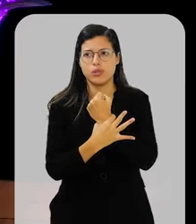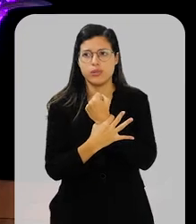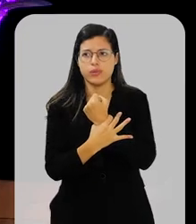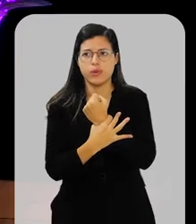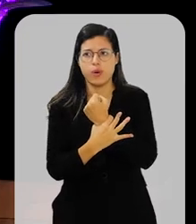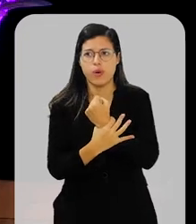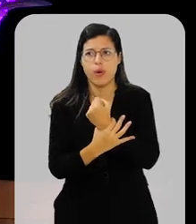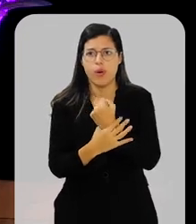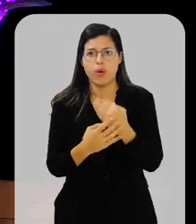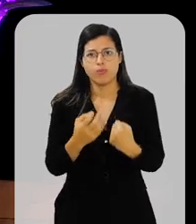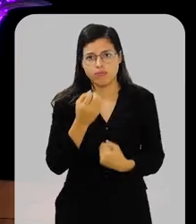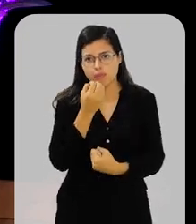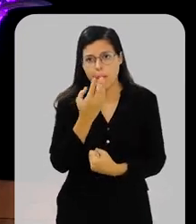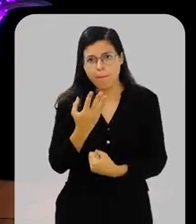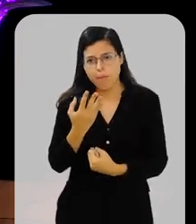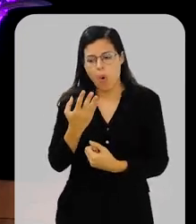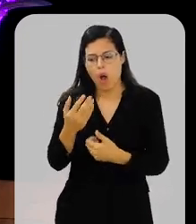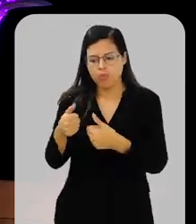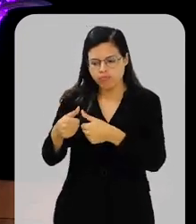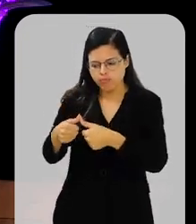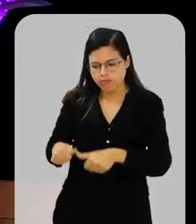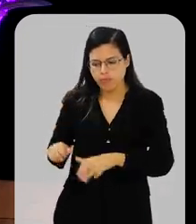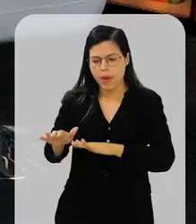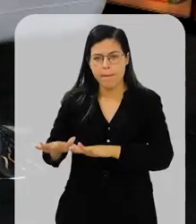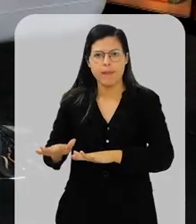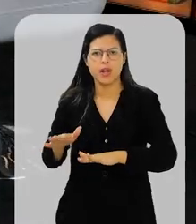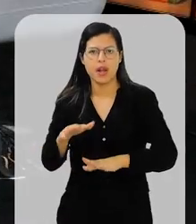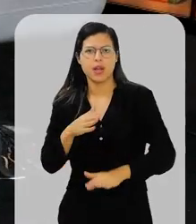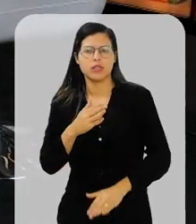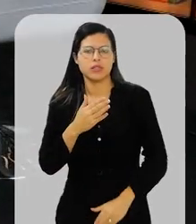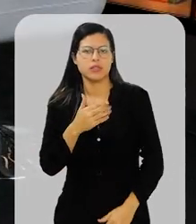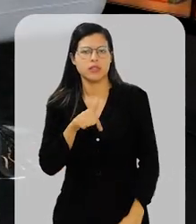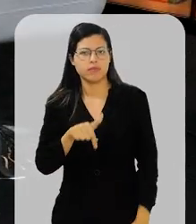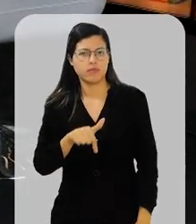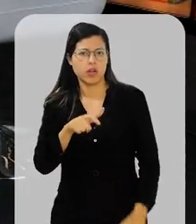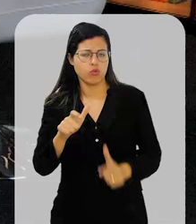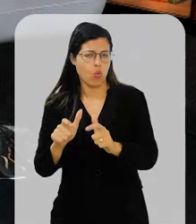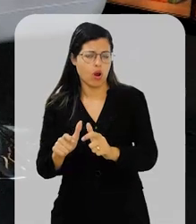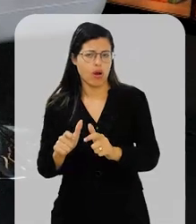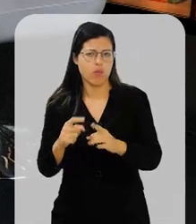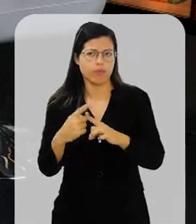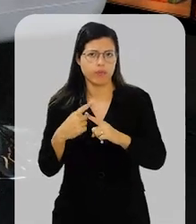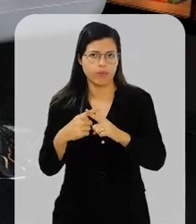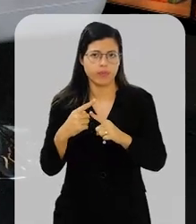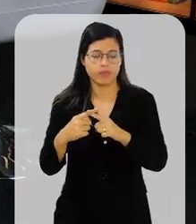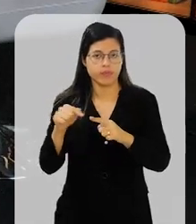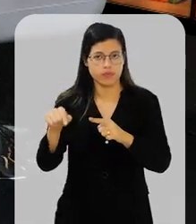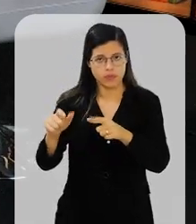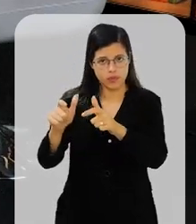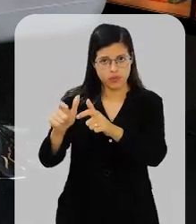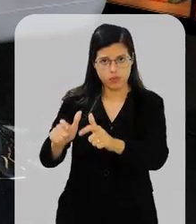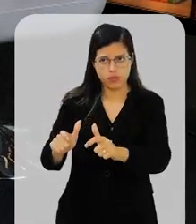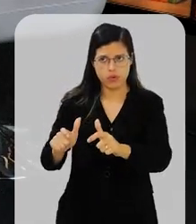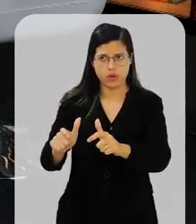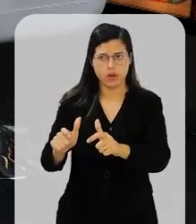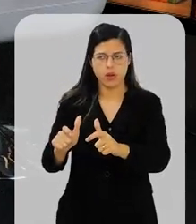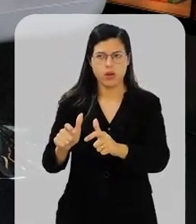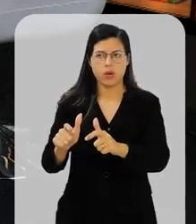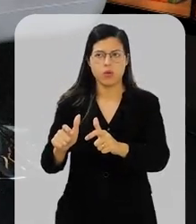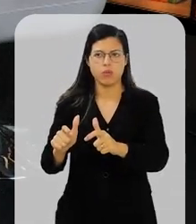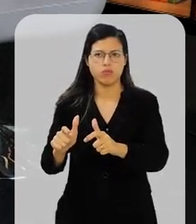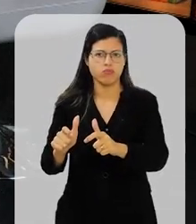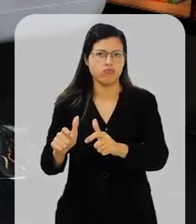uma boa estada dessas pessoas idosas naquele espaço. Por quê? Esse espaço ele é